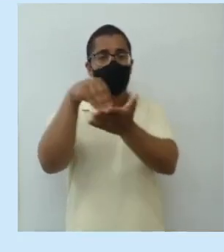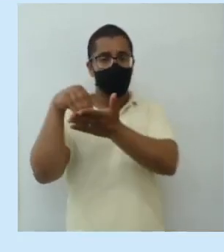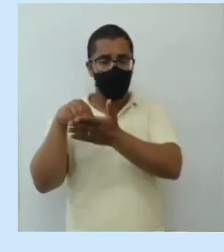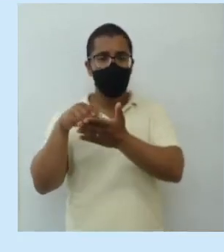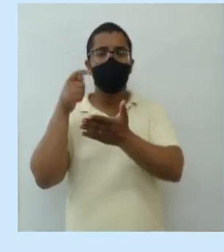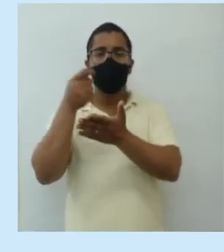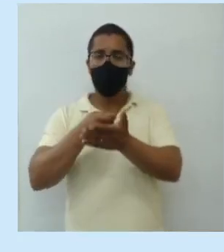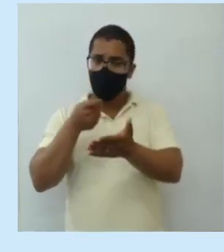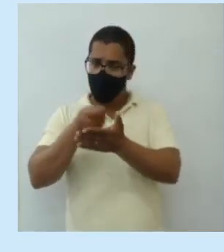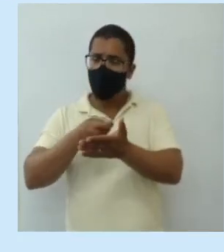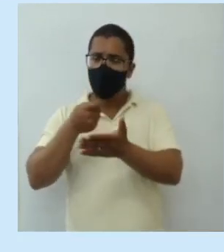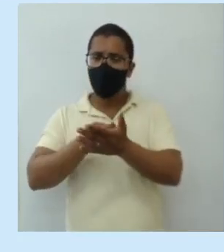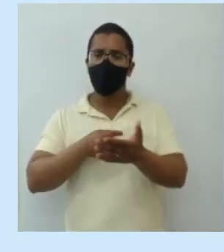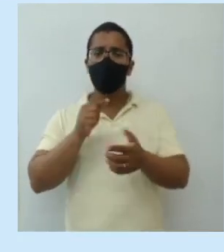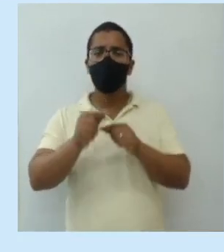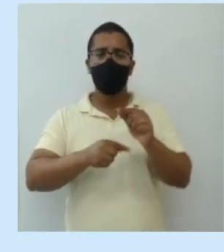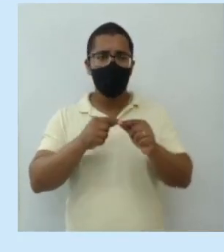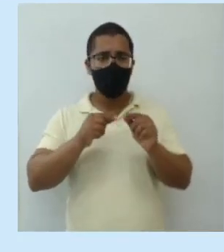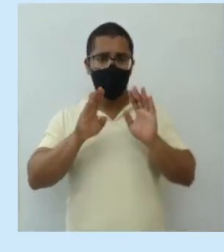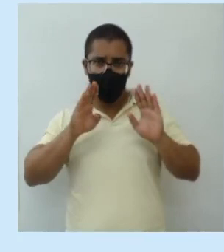pela redemocratização,